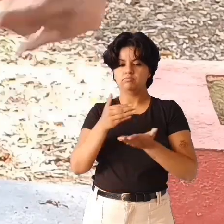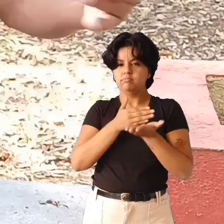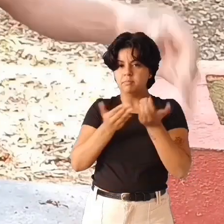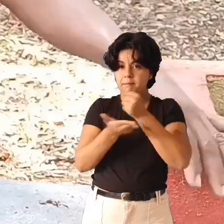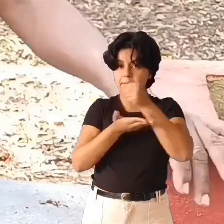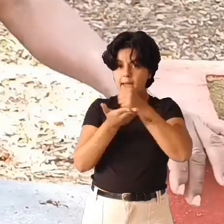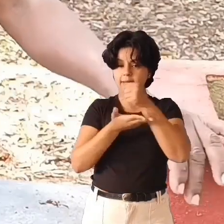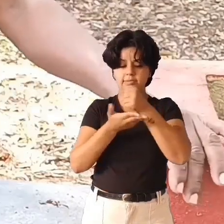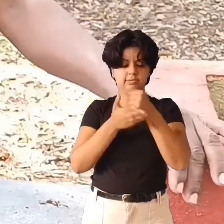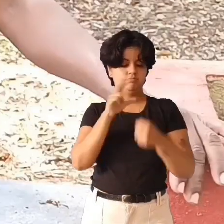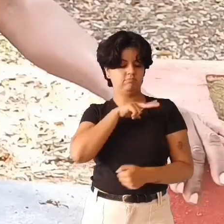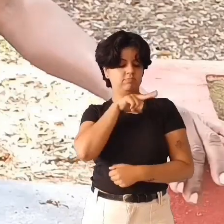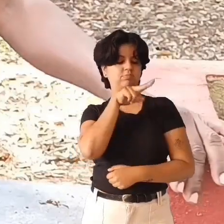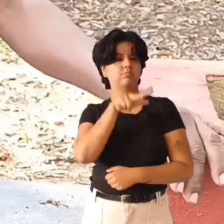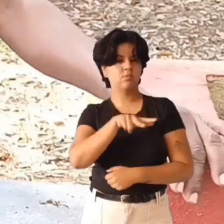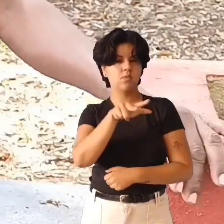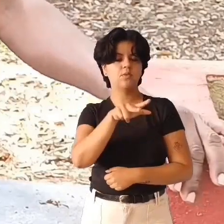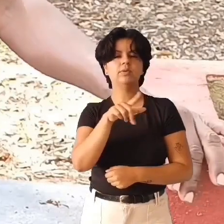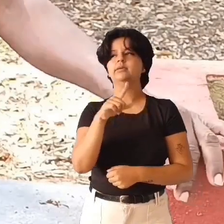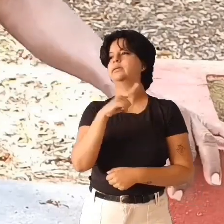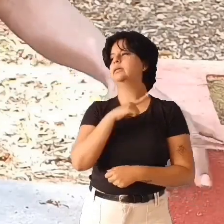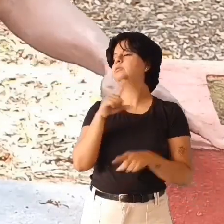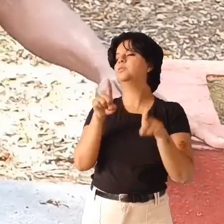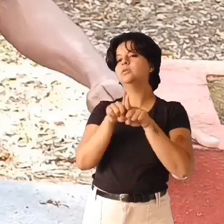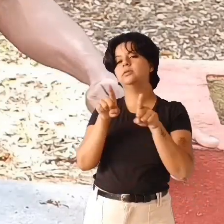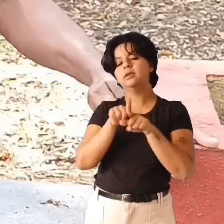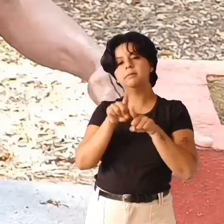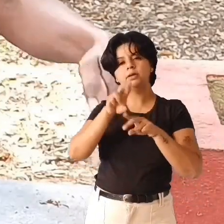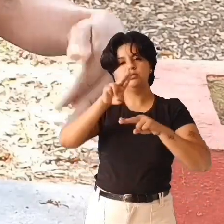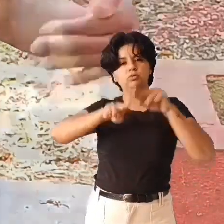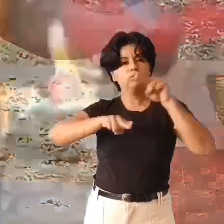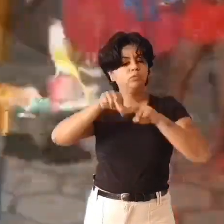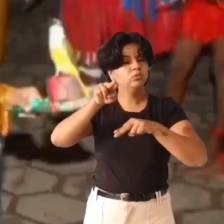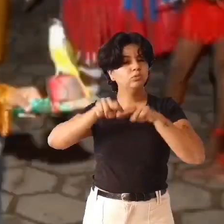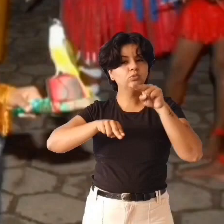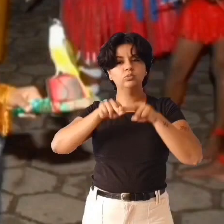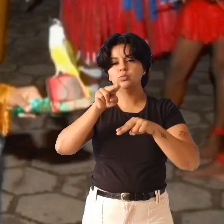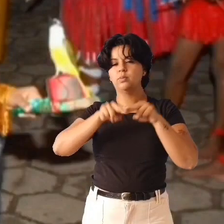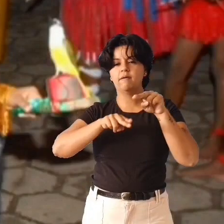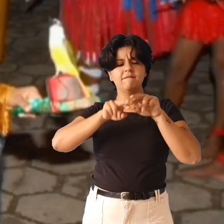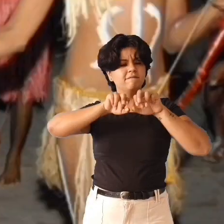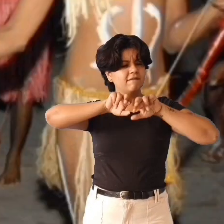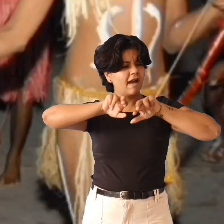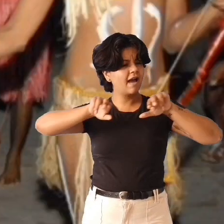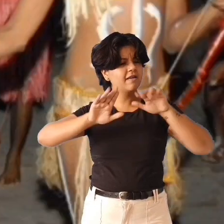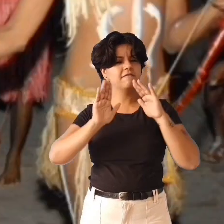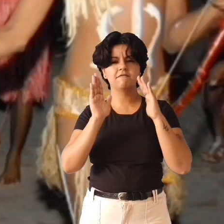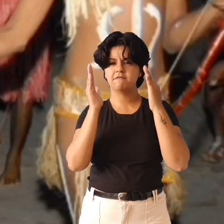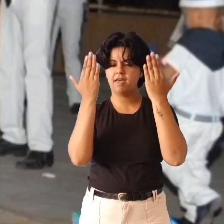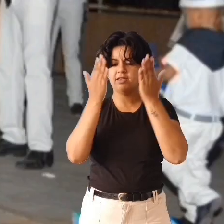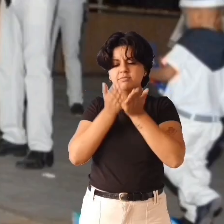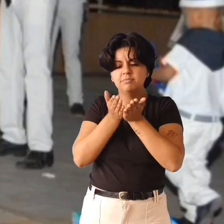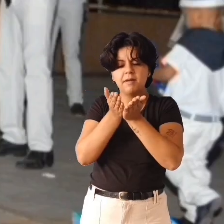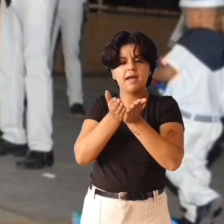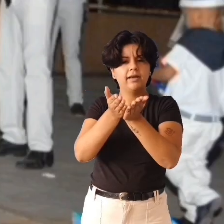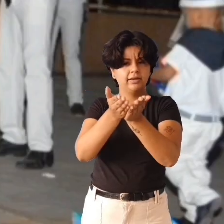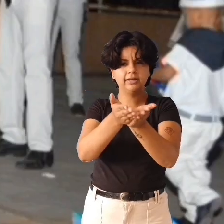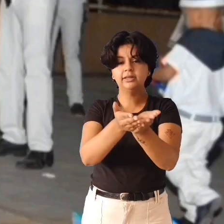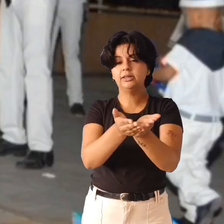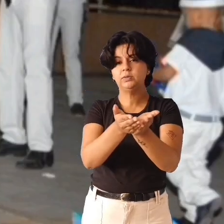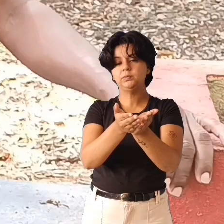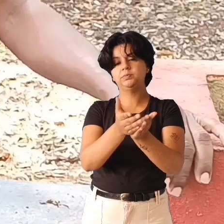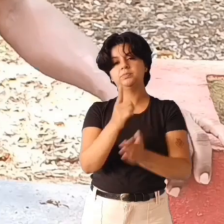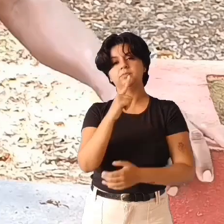temos o aniversário da vila, 23 de janeiro. Nós temos o mês junino riquíssimo em cordões, ema, bem-te-vi,